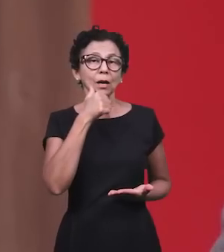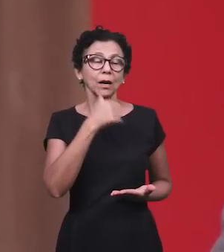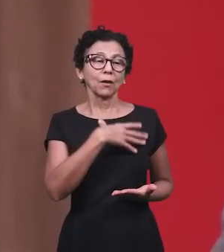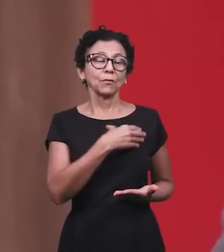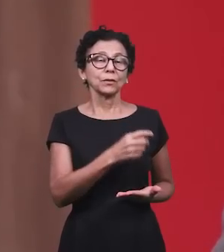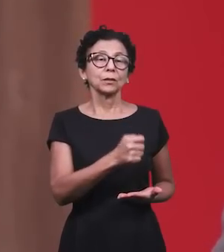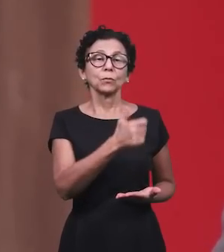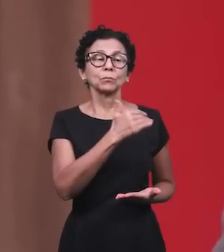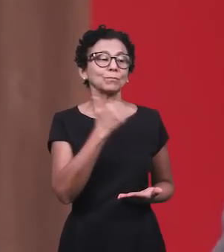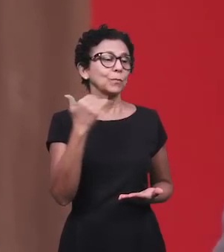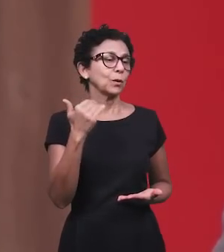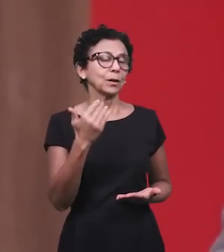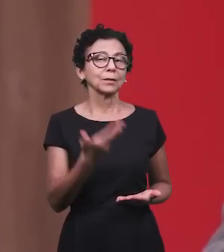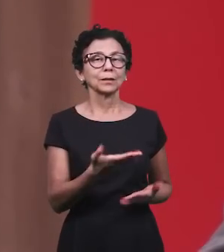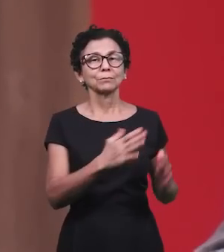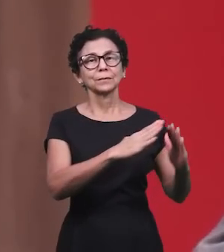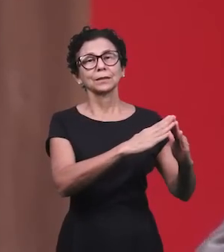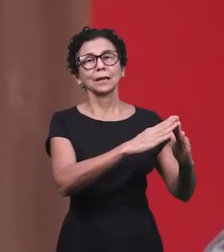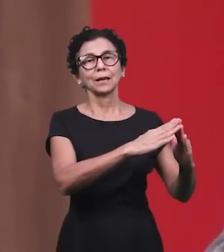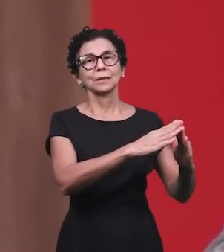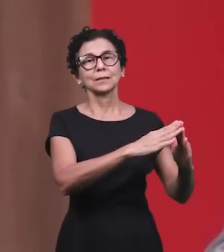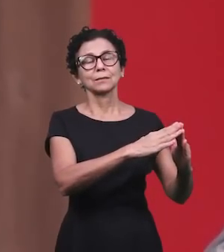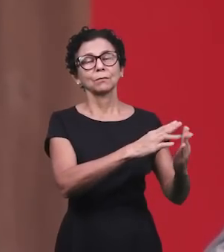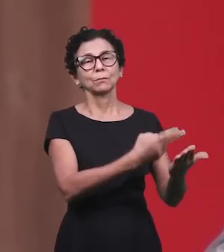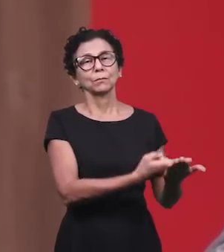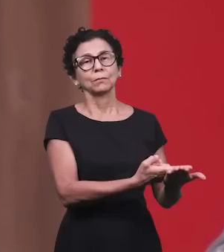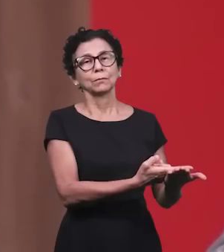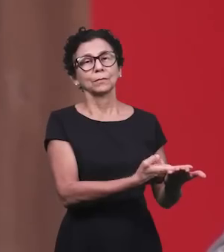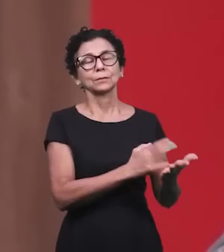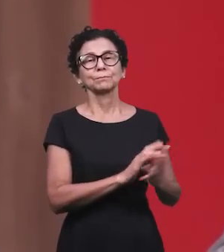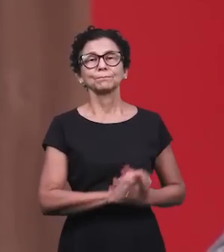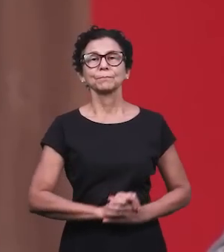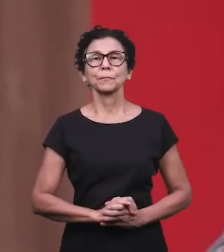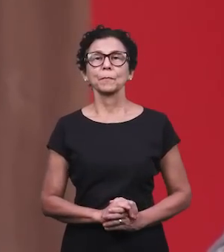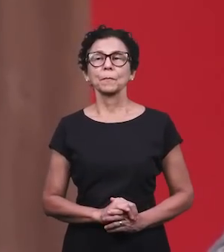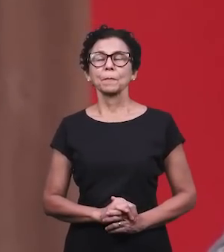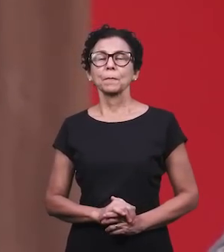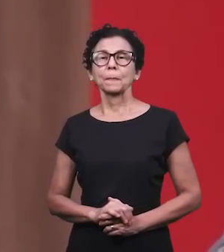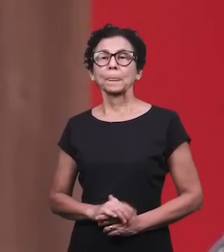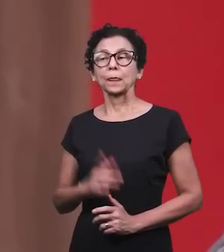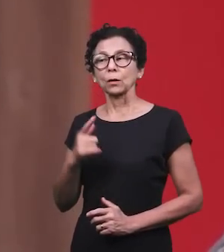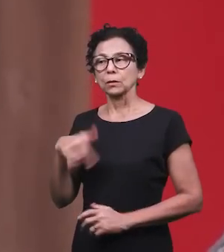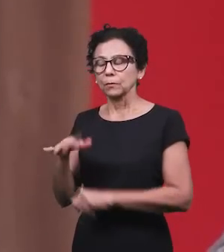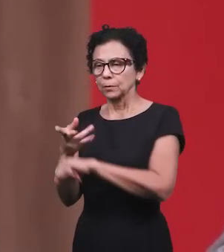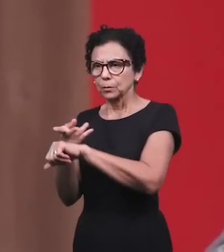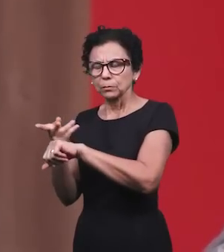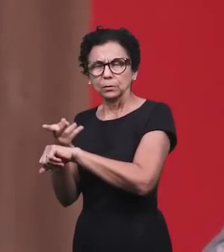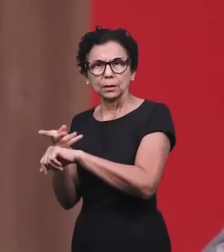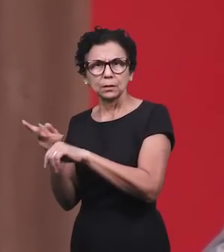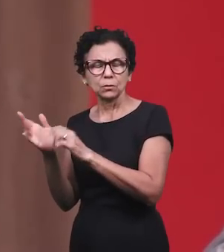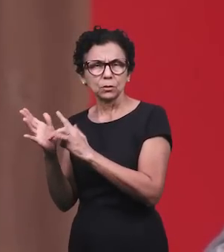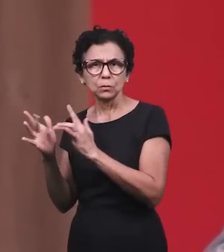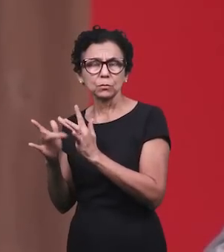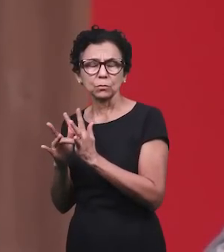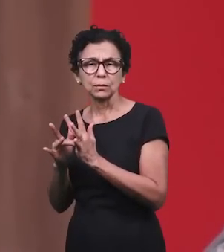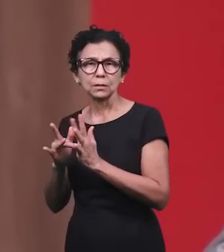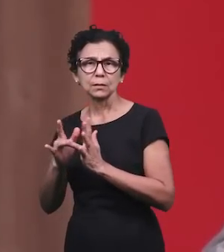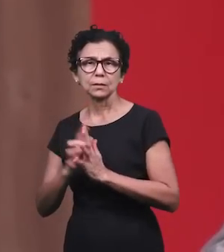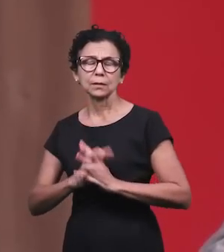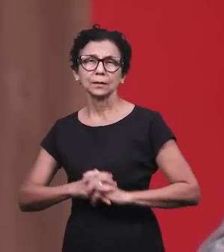ele vai aos pés do Senhor. E isso que o pastor Wallace colocou, é importante que a gente vê aqui